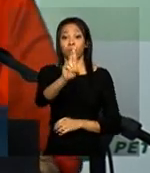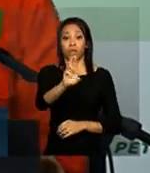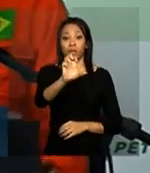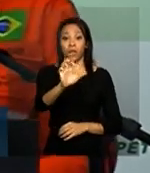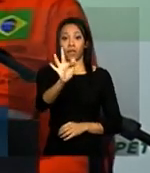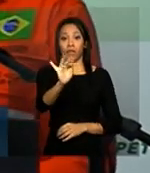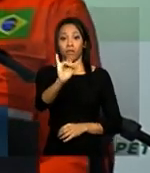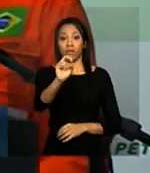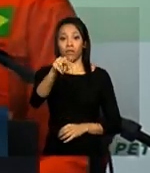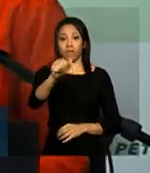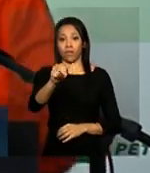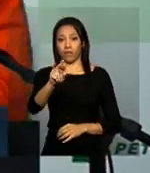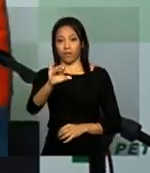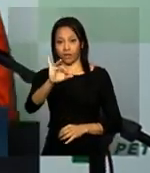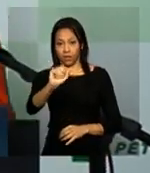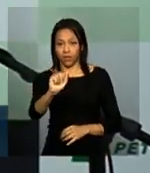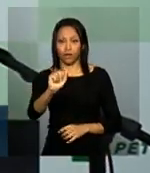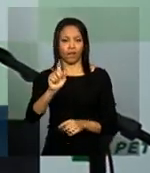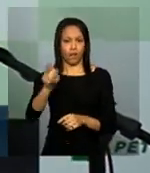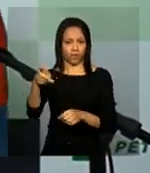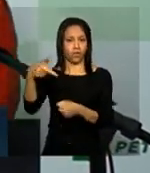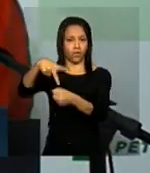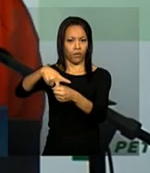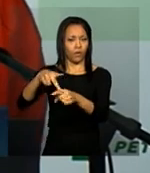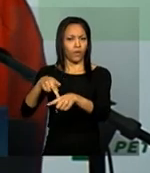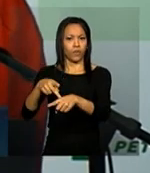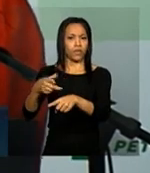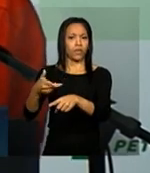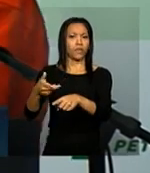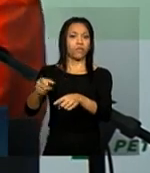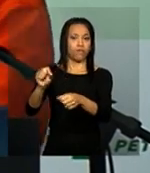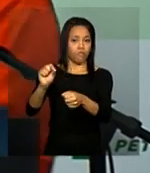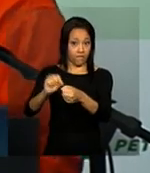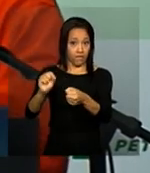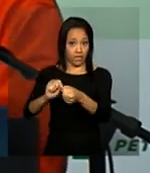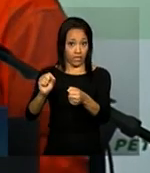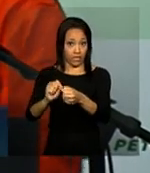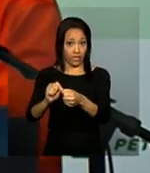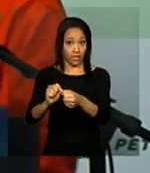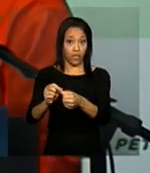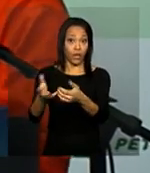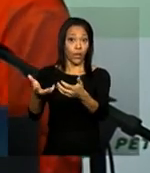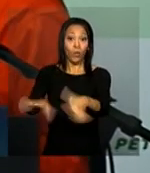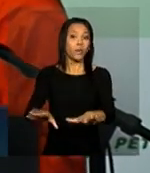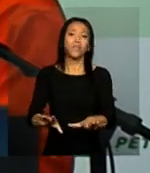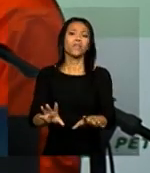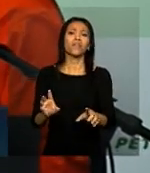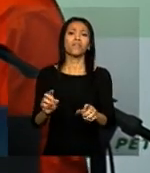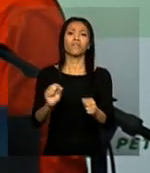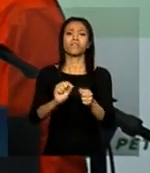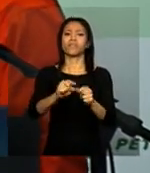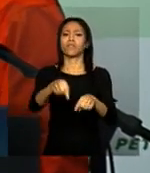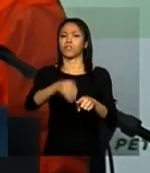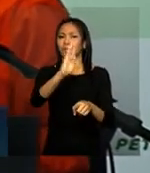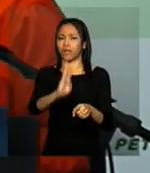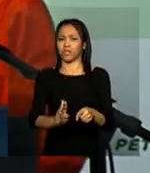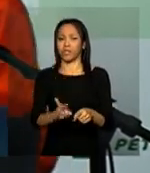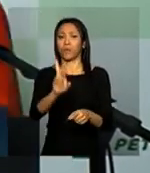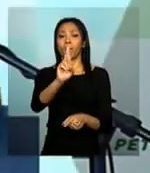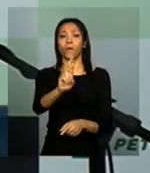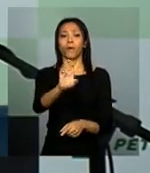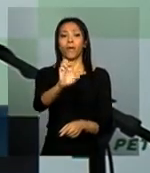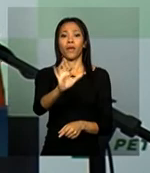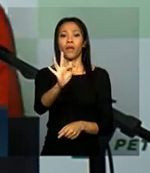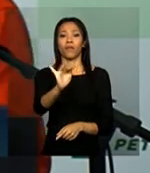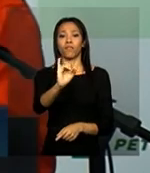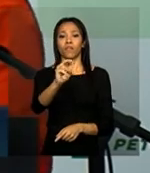quê? Porque, além de não querer fazer estaleiro, também não queriam fazer refinaria no Brasil, não. Achava que